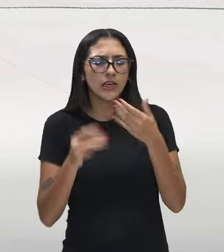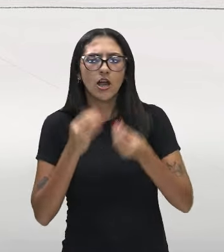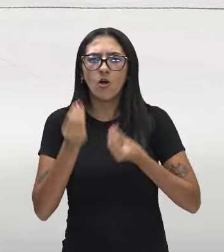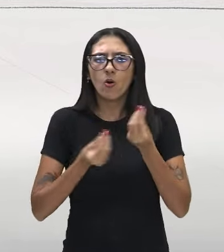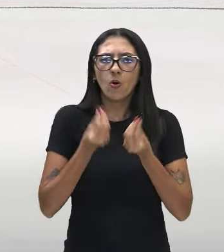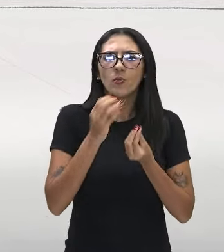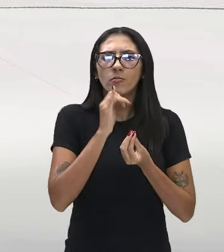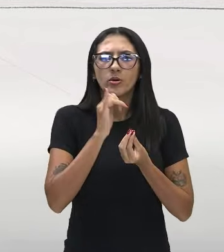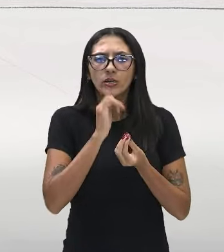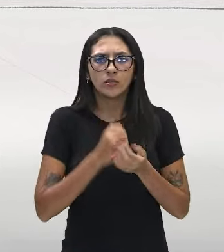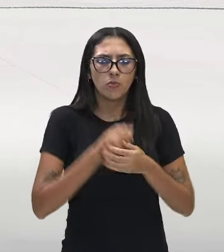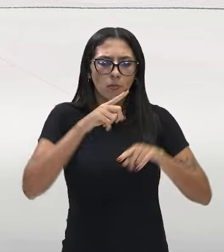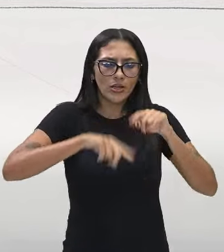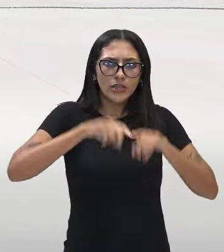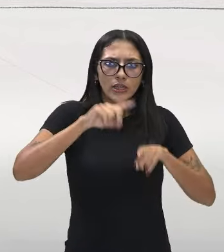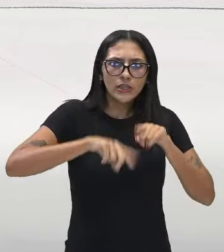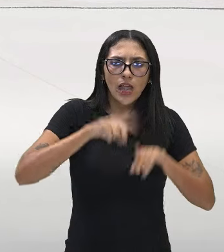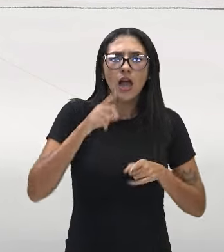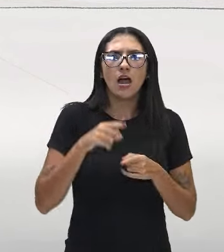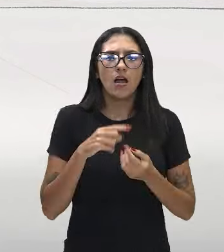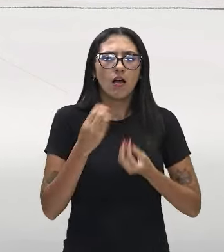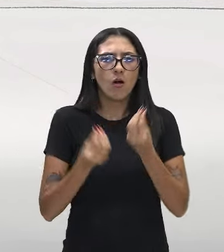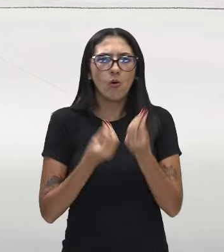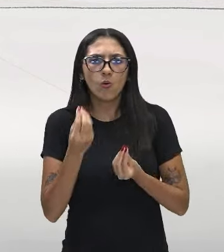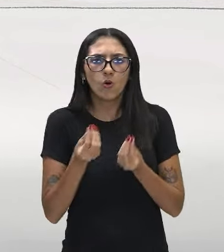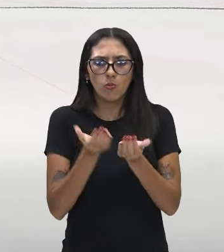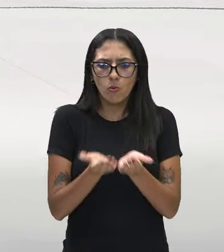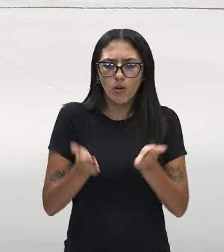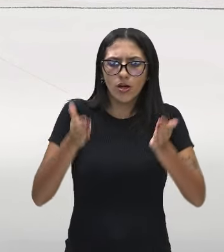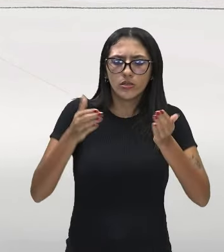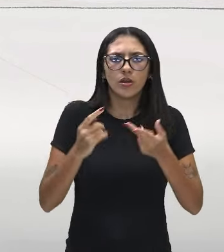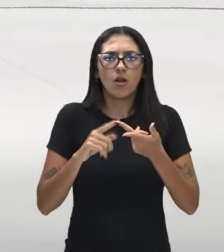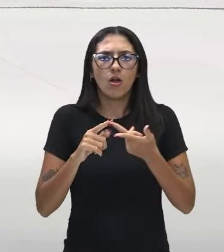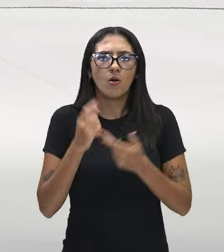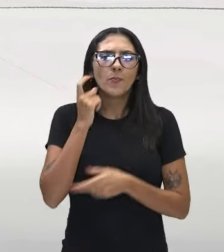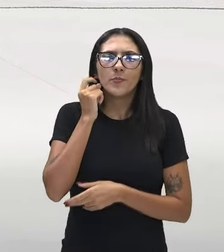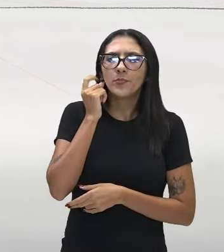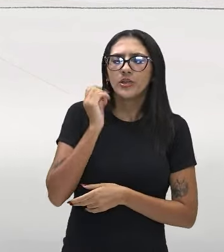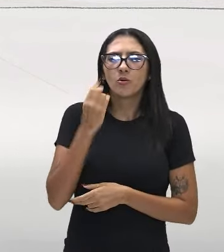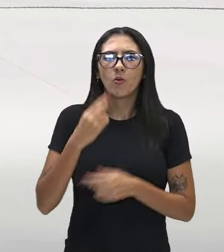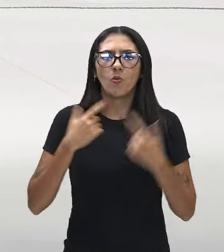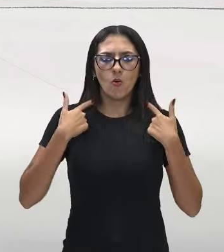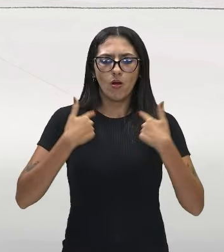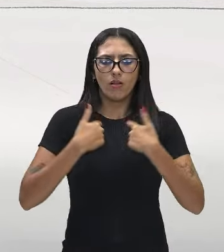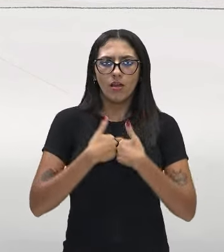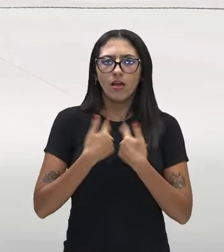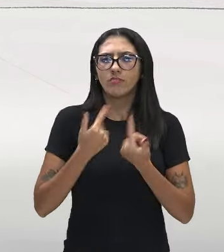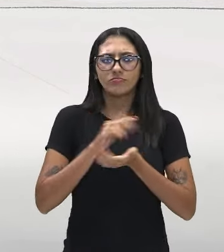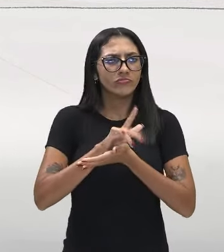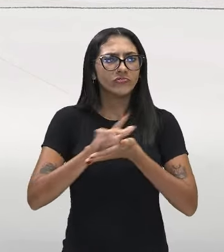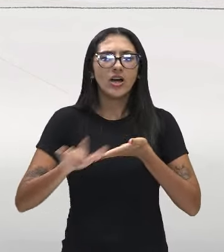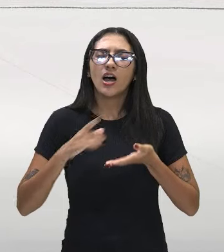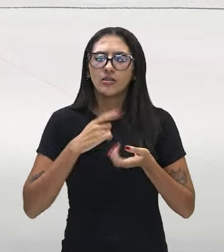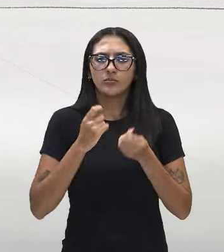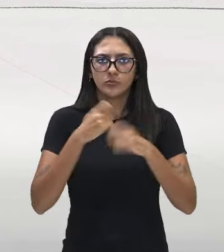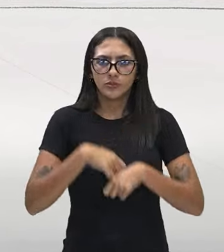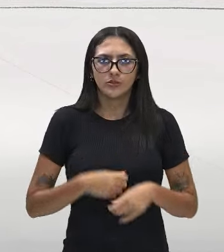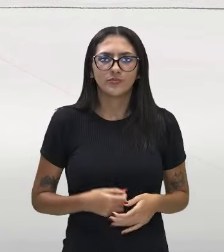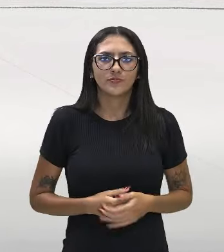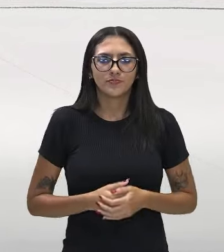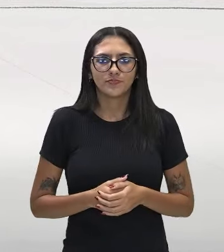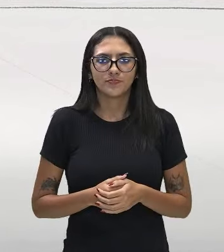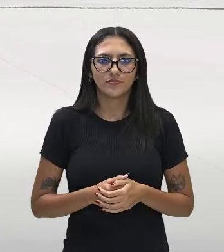um cesto. Como fazer um cesto, um colar, um brinco. Então, são possibilidades que a gente tem. Então, vamos se aprofundar